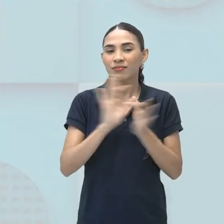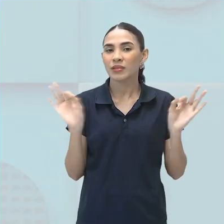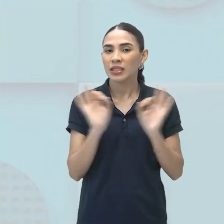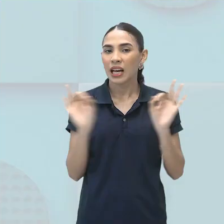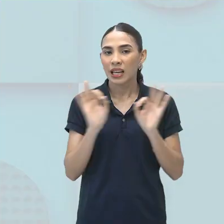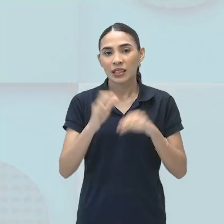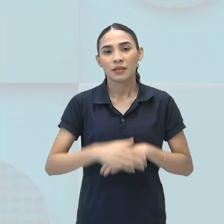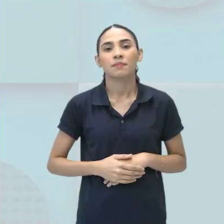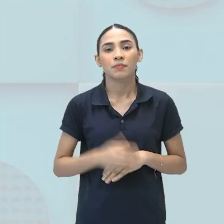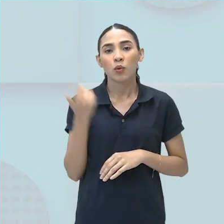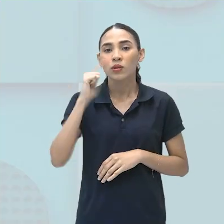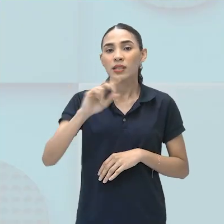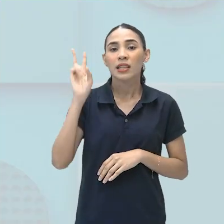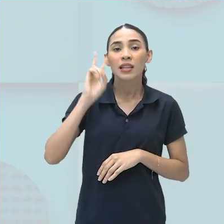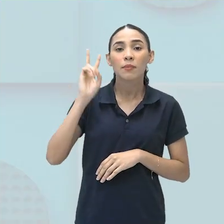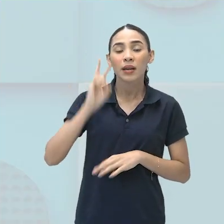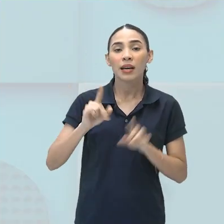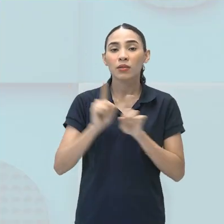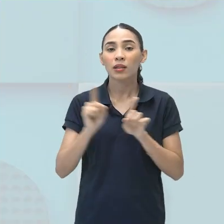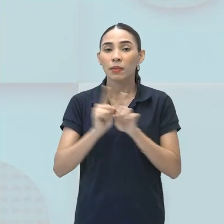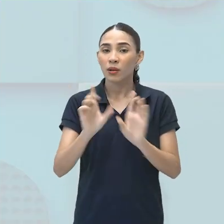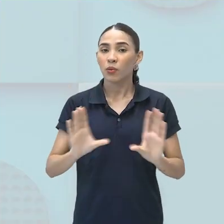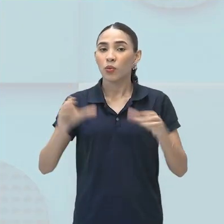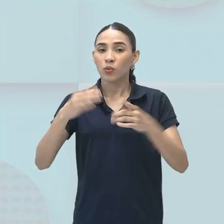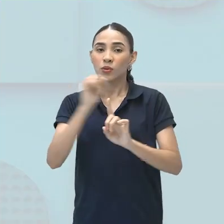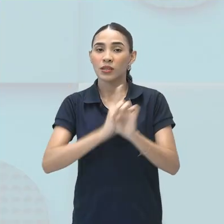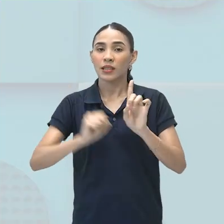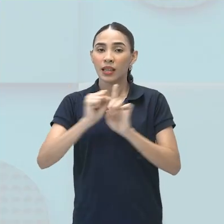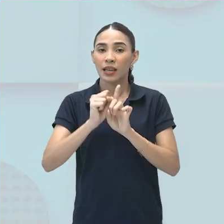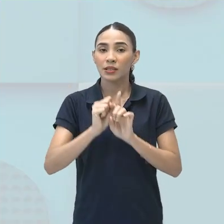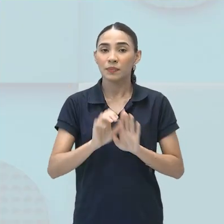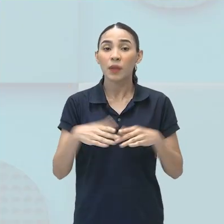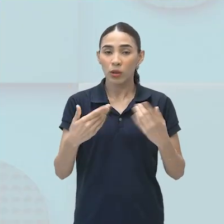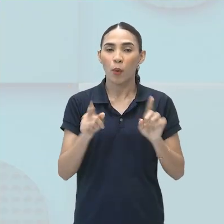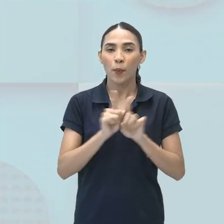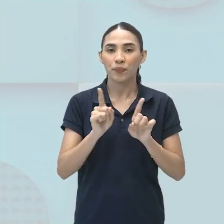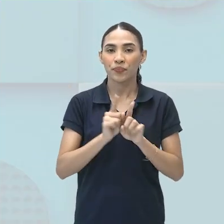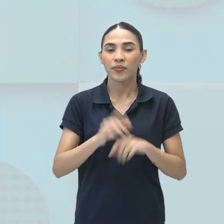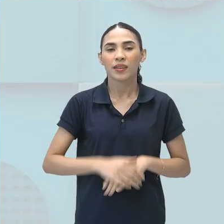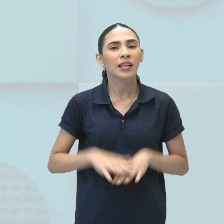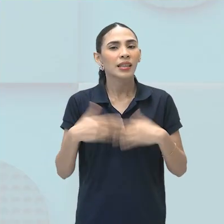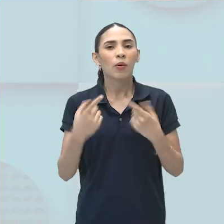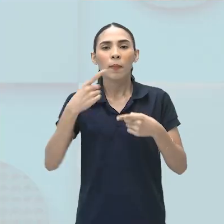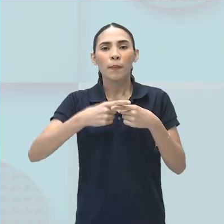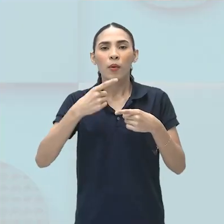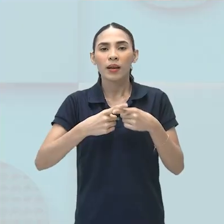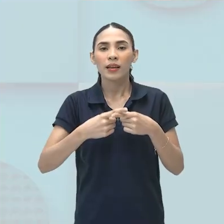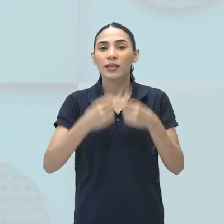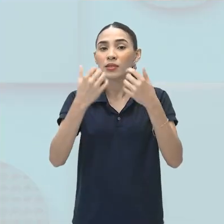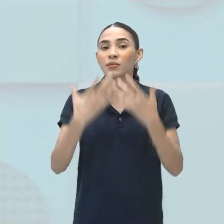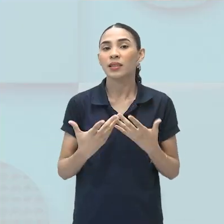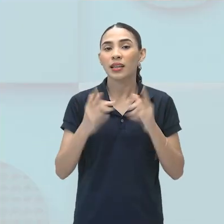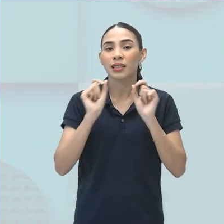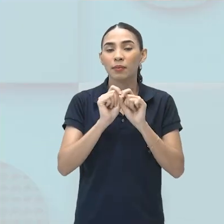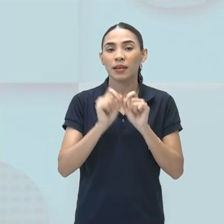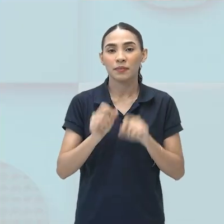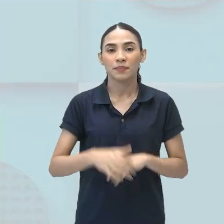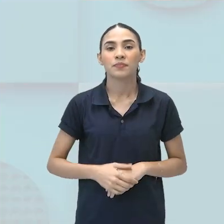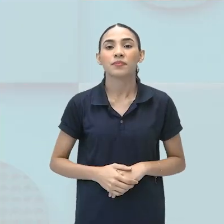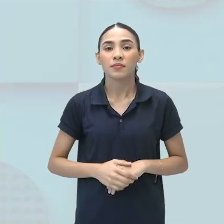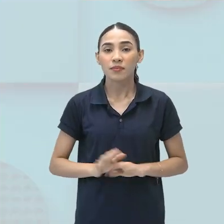suficiente para ser lembrado pela coletividade. Então, por que falar dela? Exatamente por